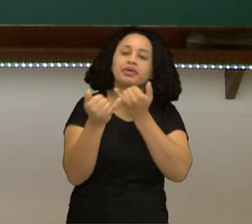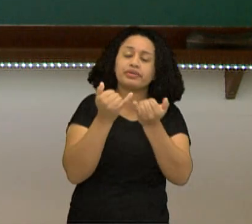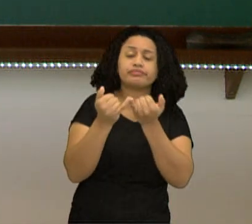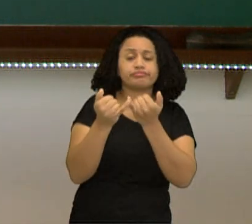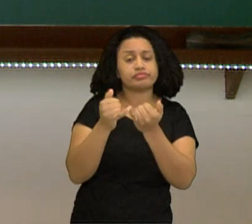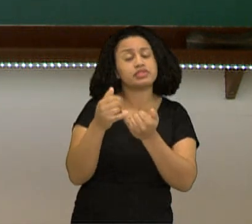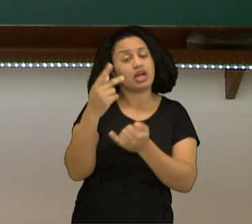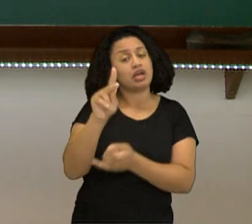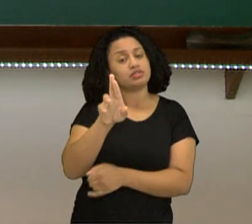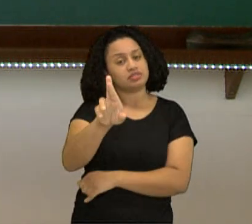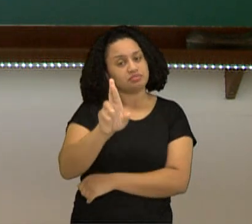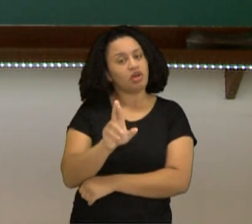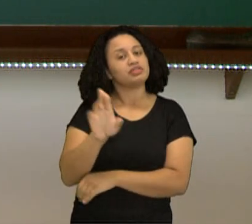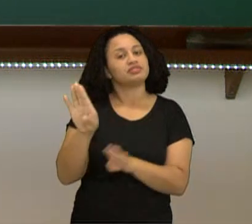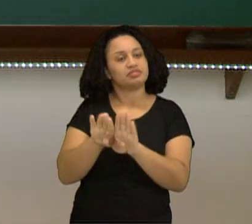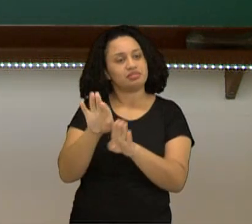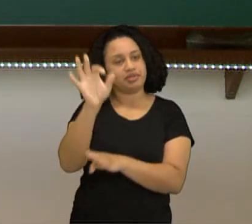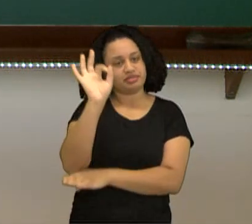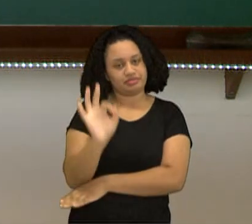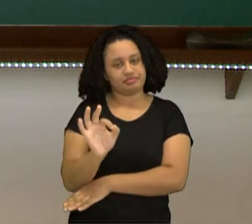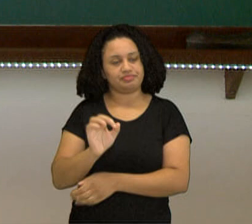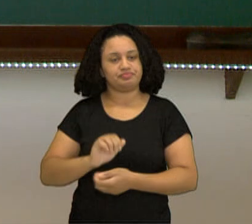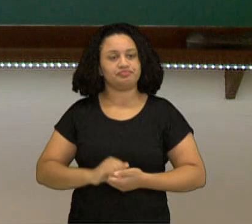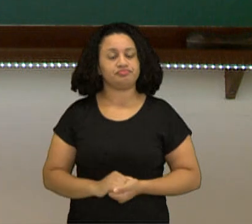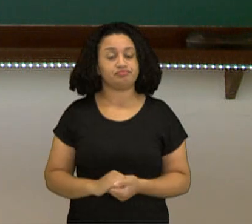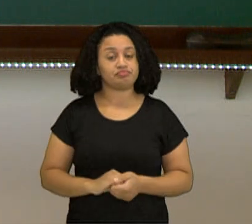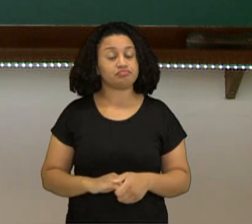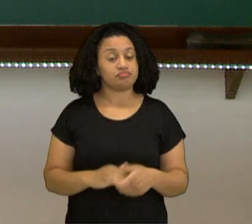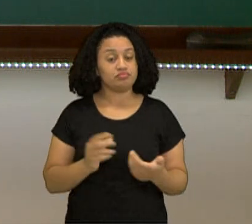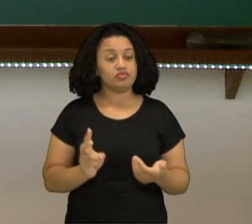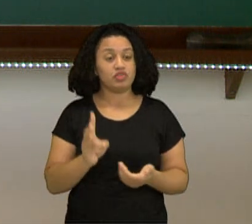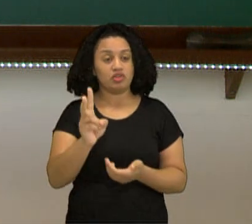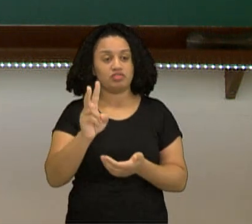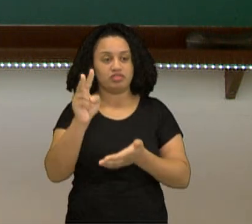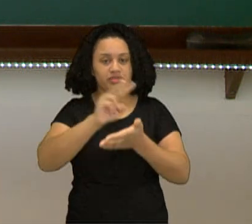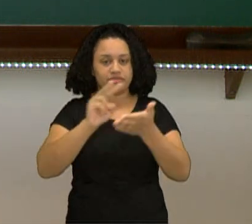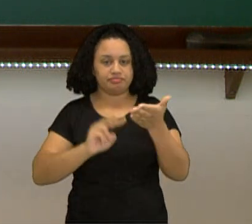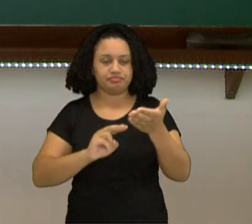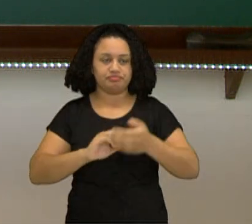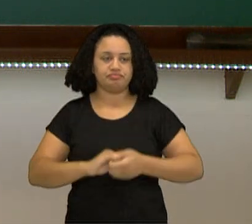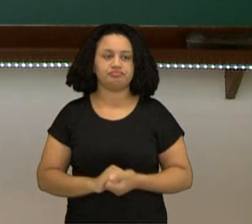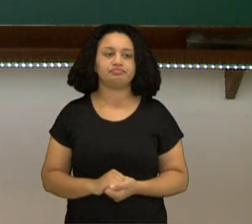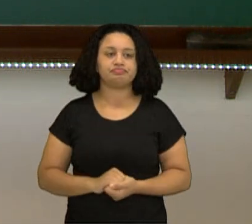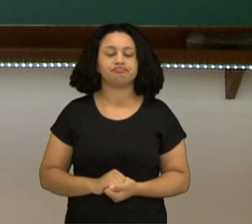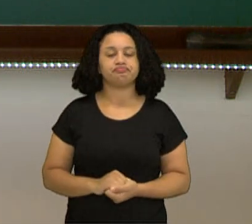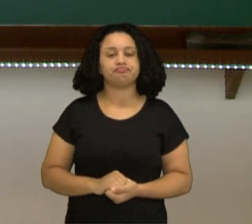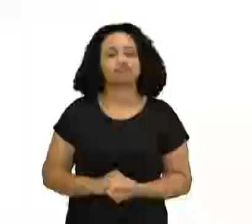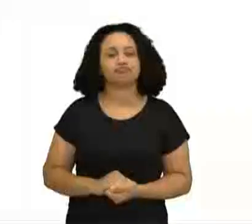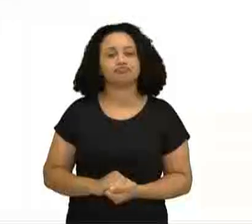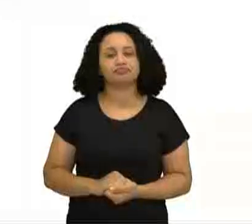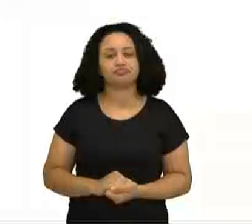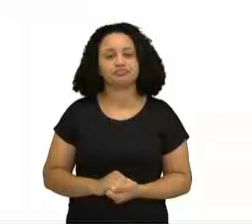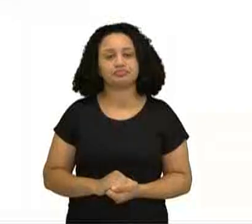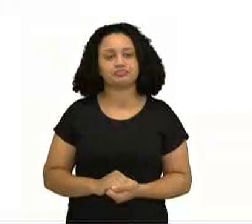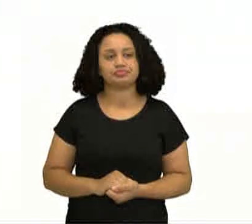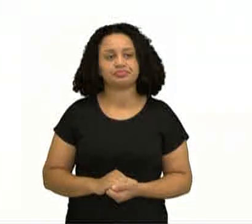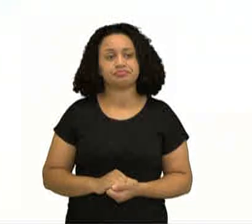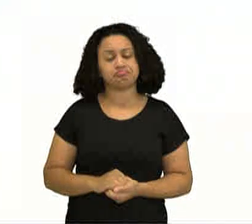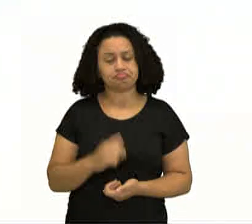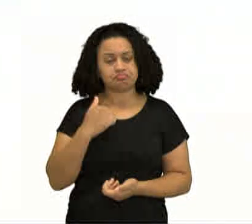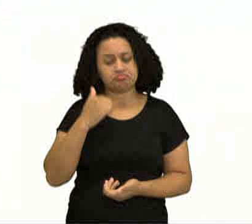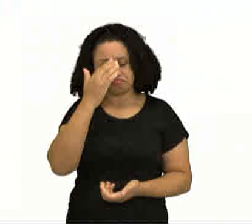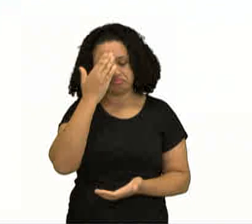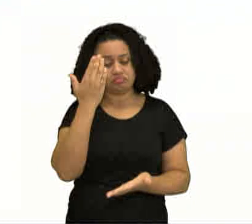esta, está correta. Continuação da leitura. Acredito que os meios de